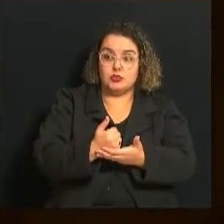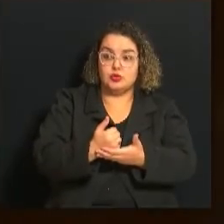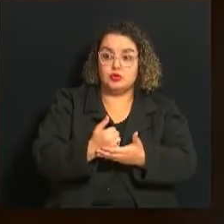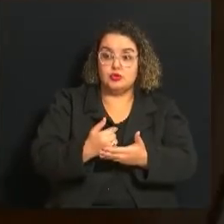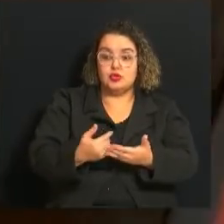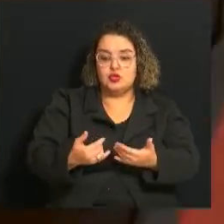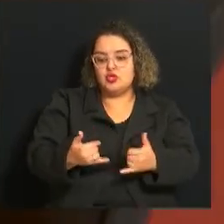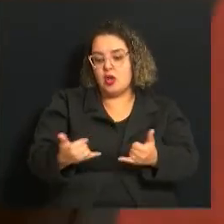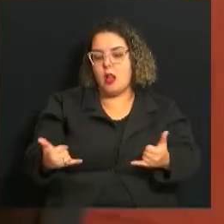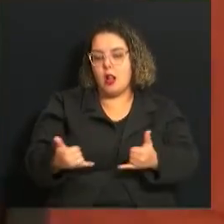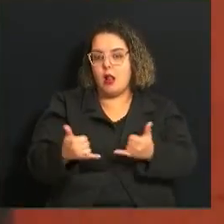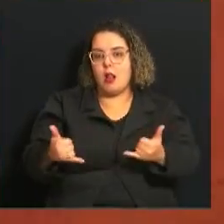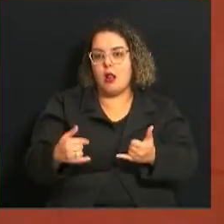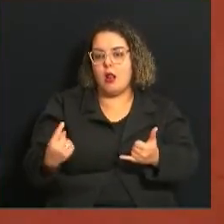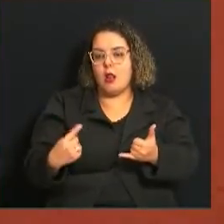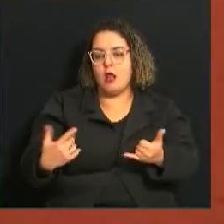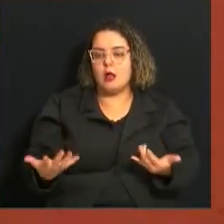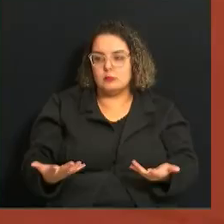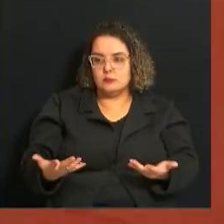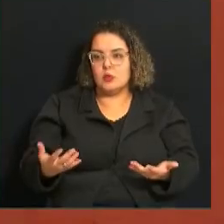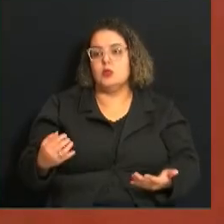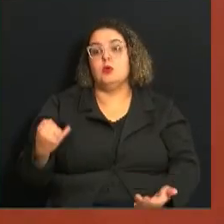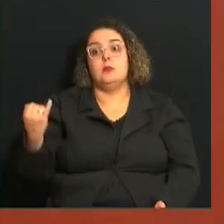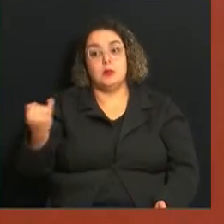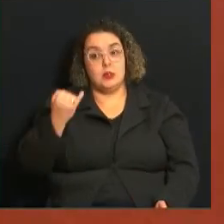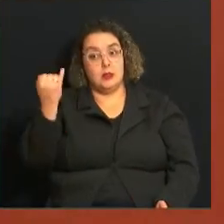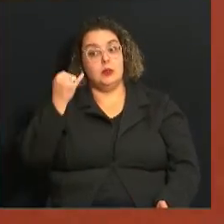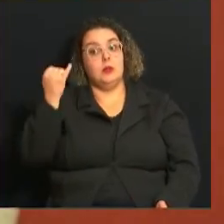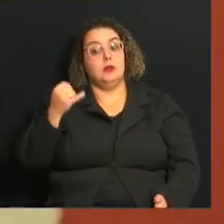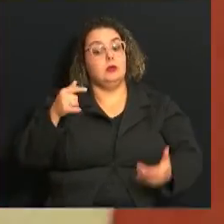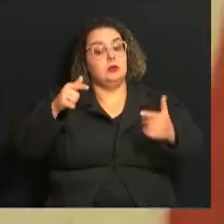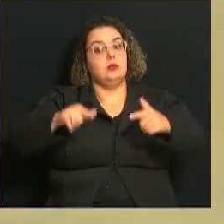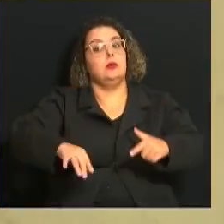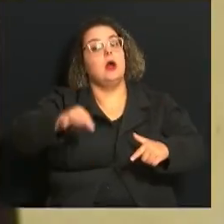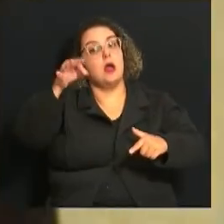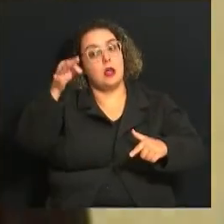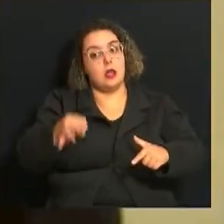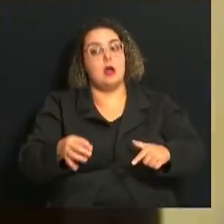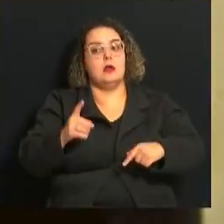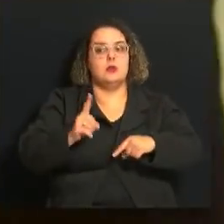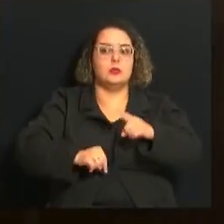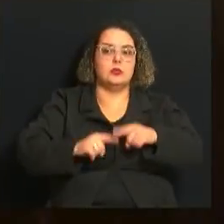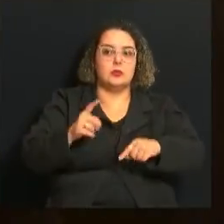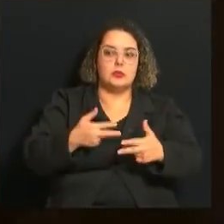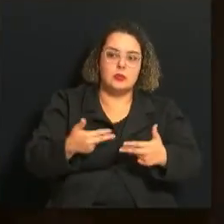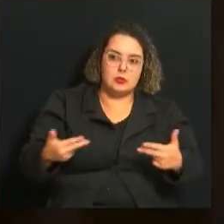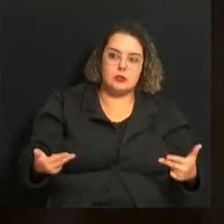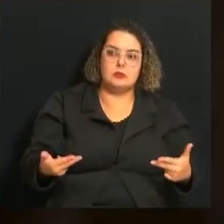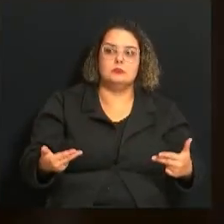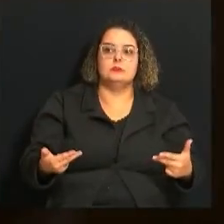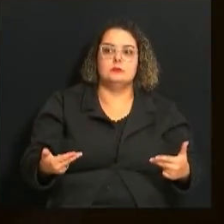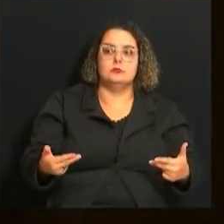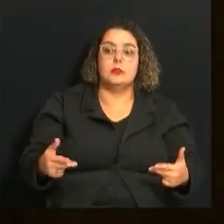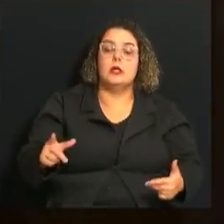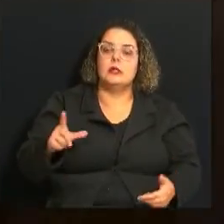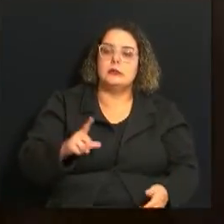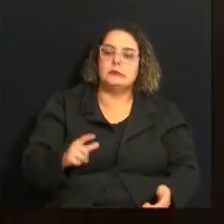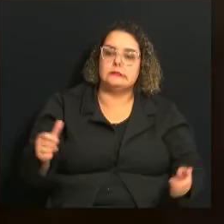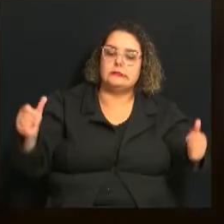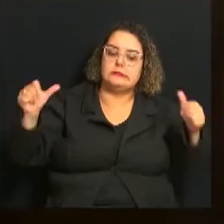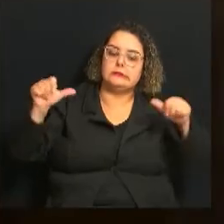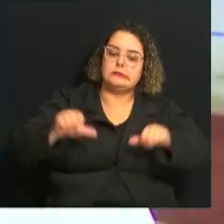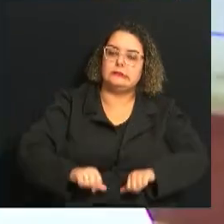de lembrar o público sobre a importância do descarte correto desses materiais, que causam um estrago tremendo